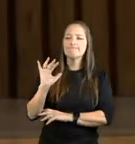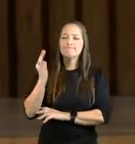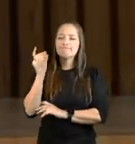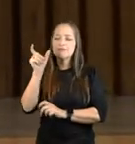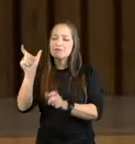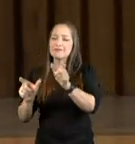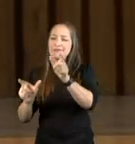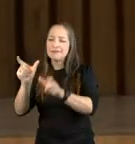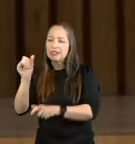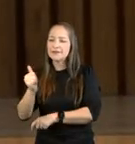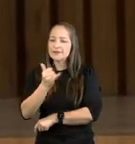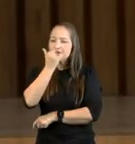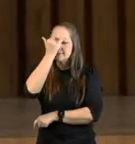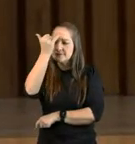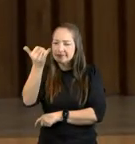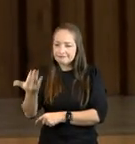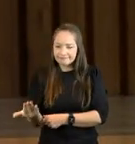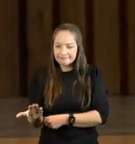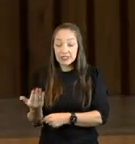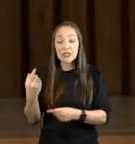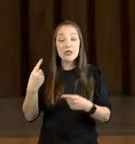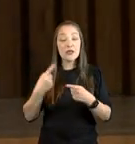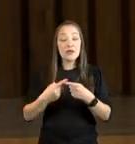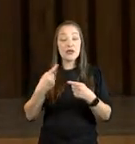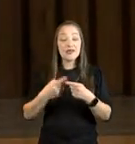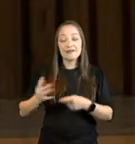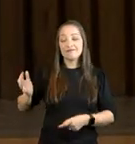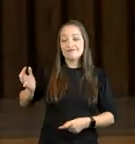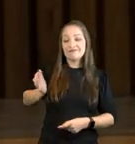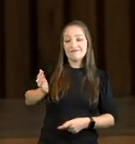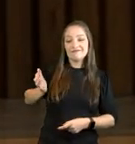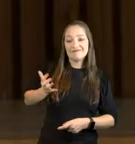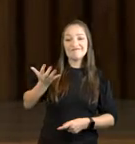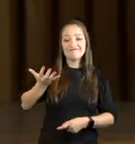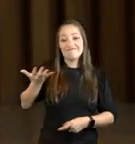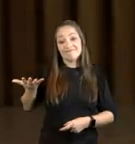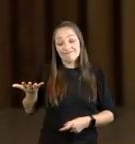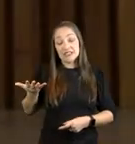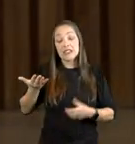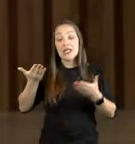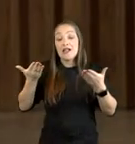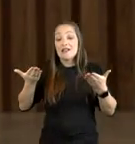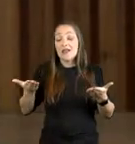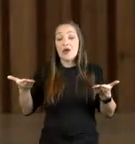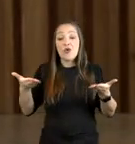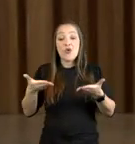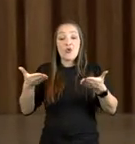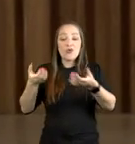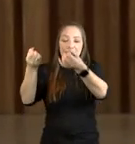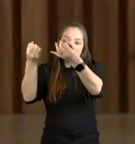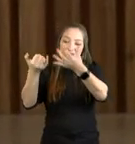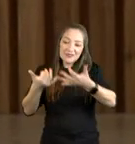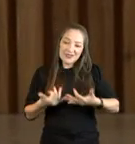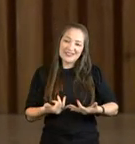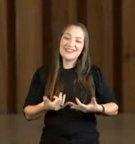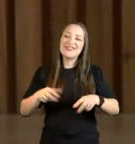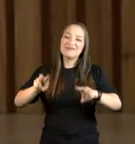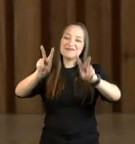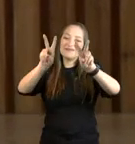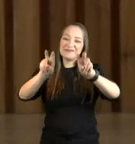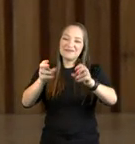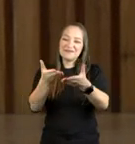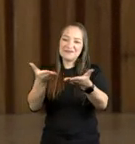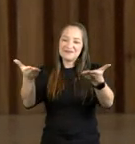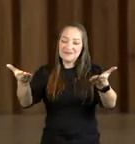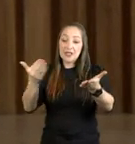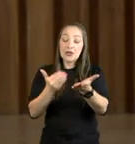são enganadas à procura da riqueza, né? Então hoje vamos falar um pouco sobre isso, tá? E